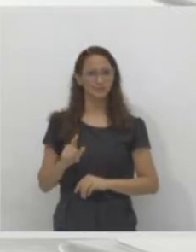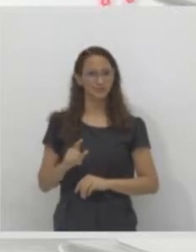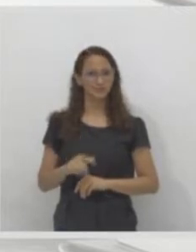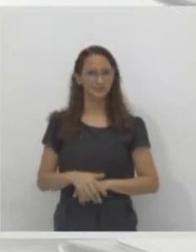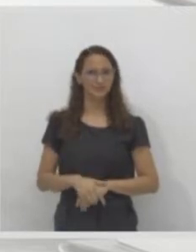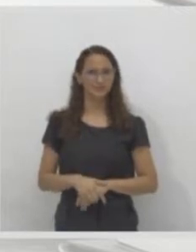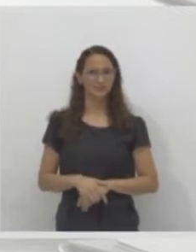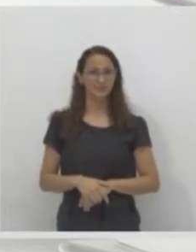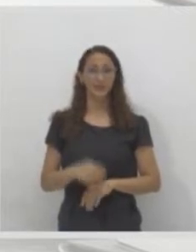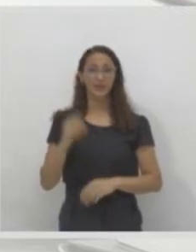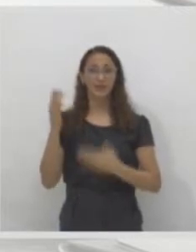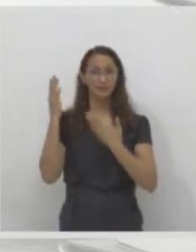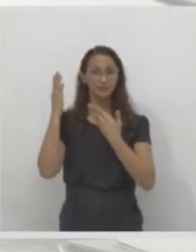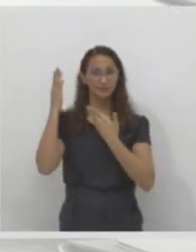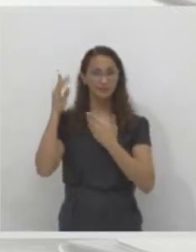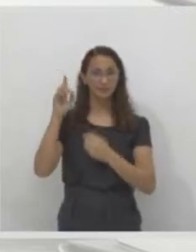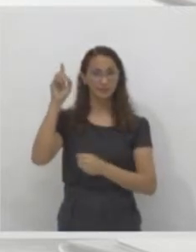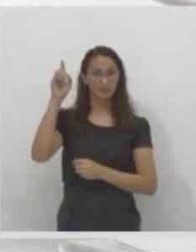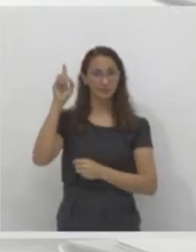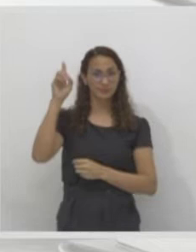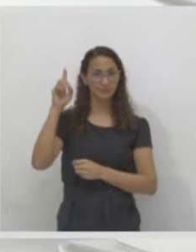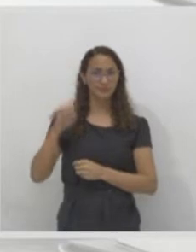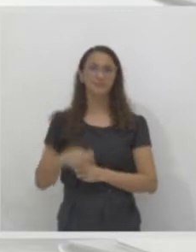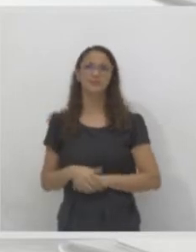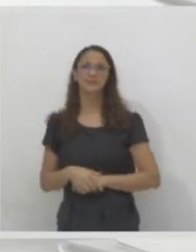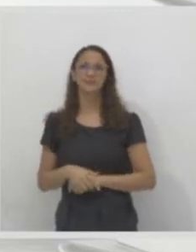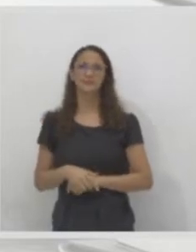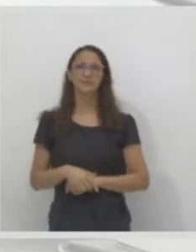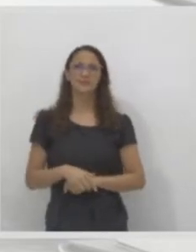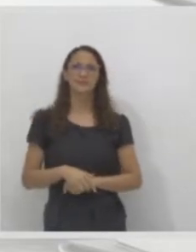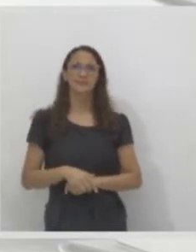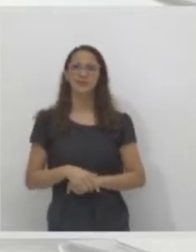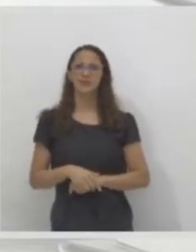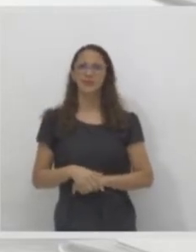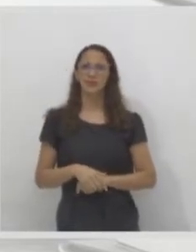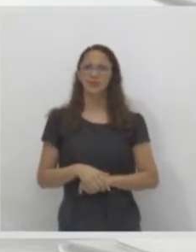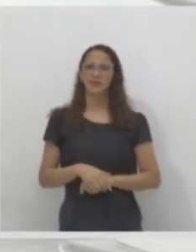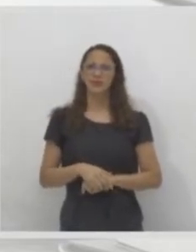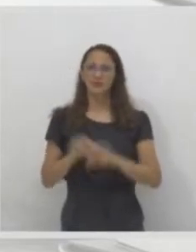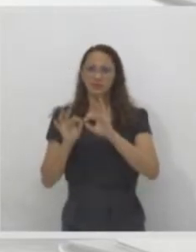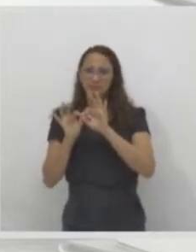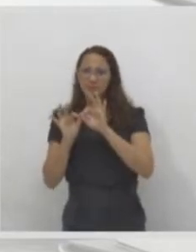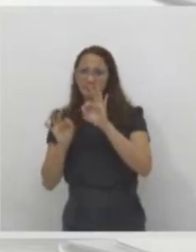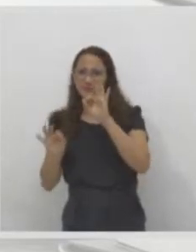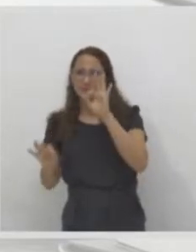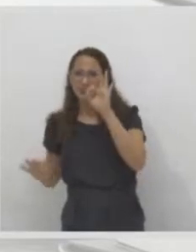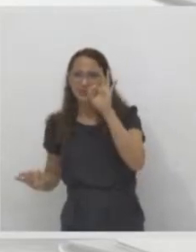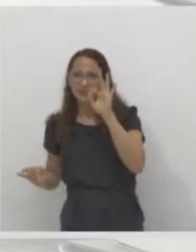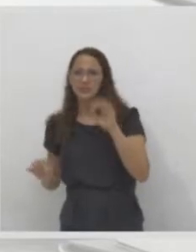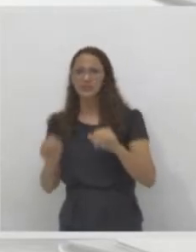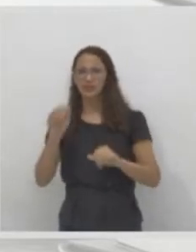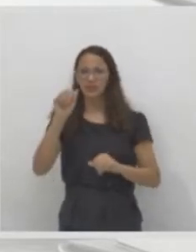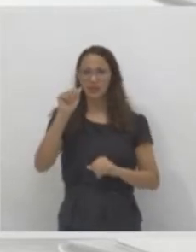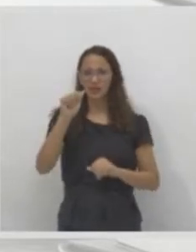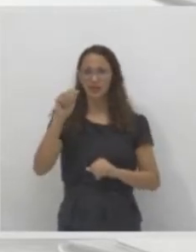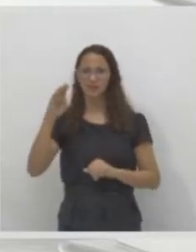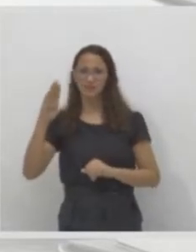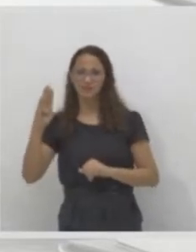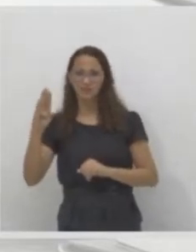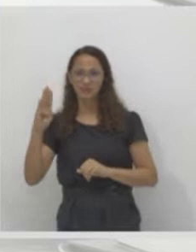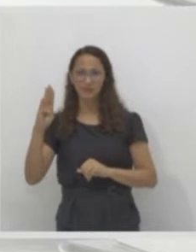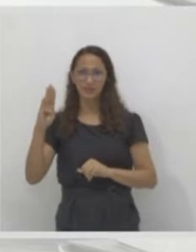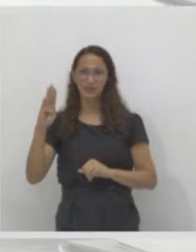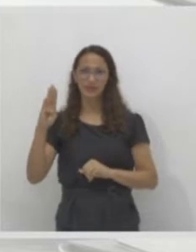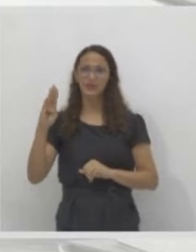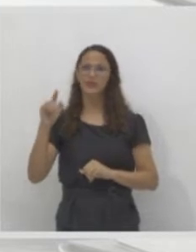leitura matemática deste triângulo. Nós temos medida AB, que é o segmento